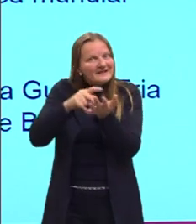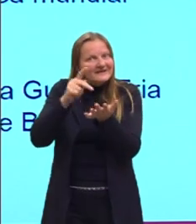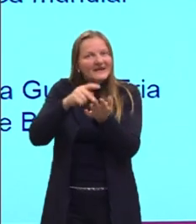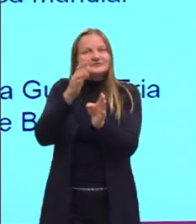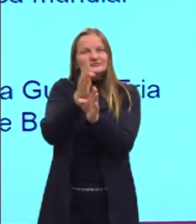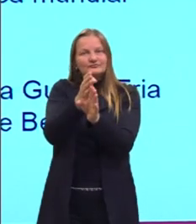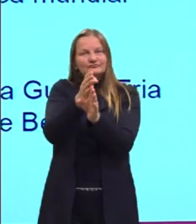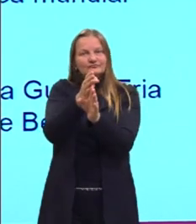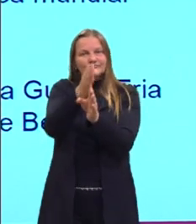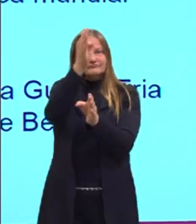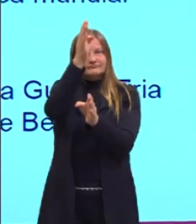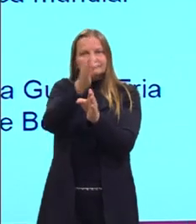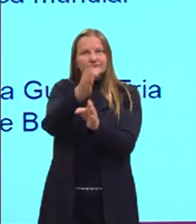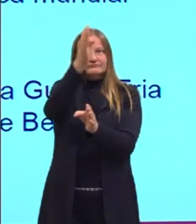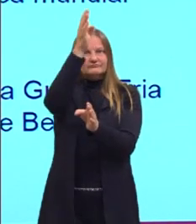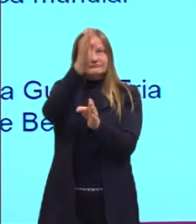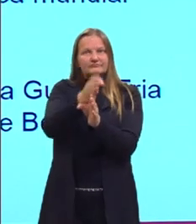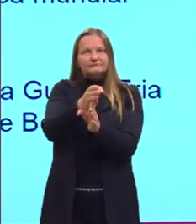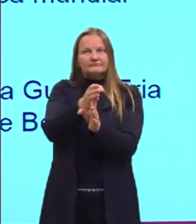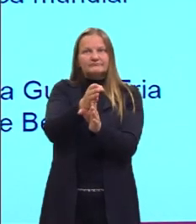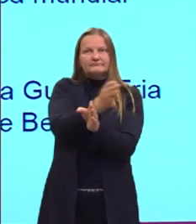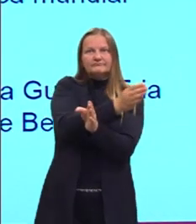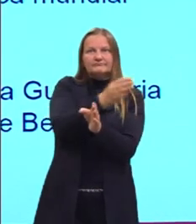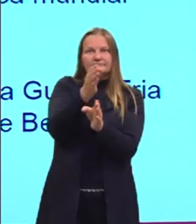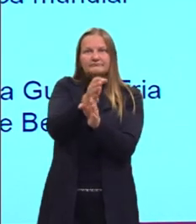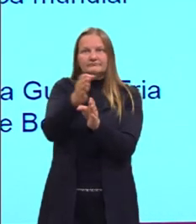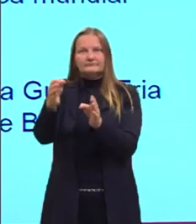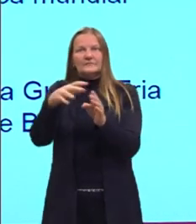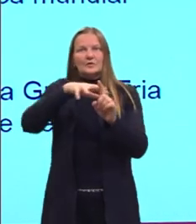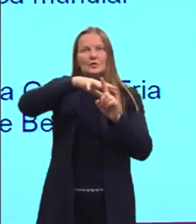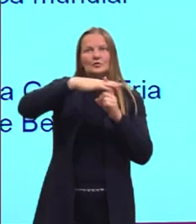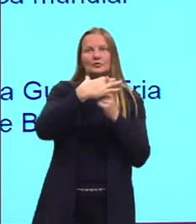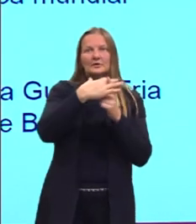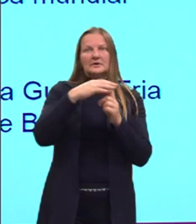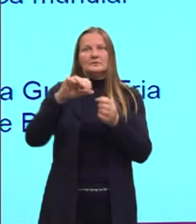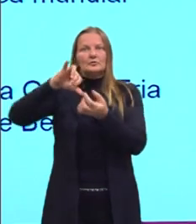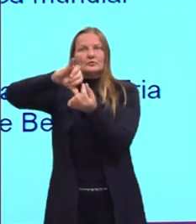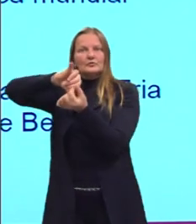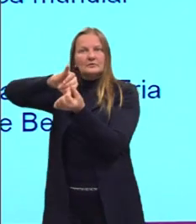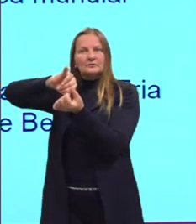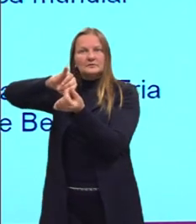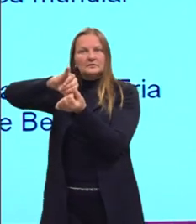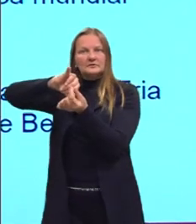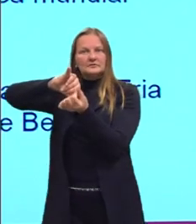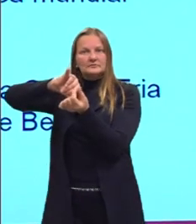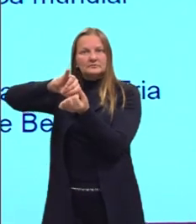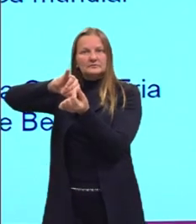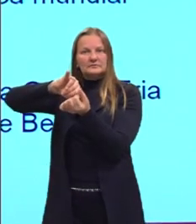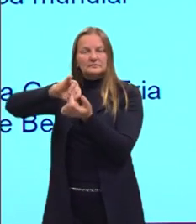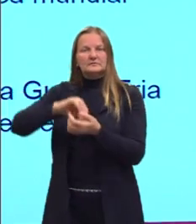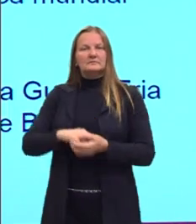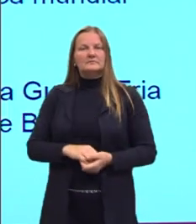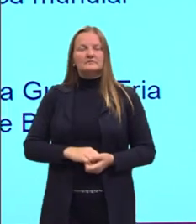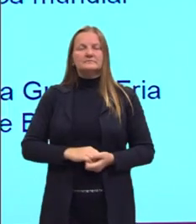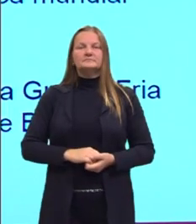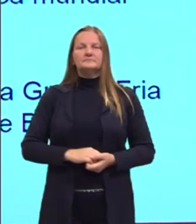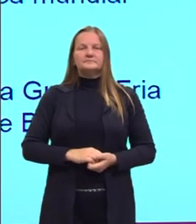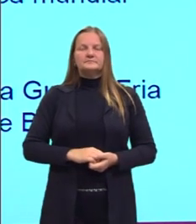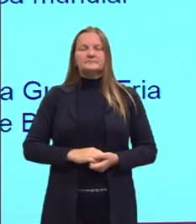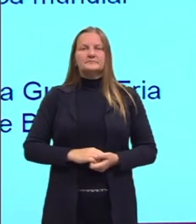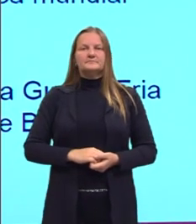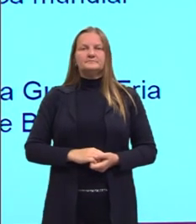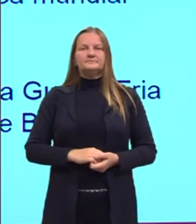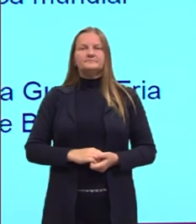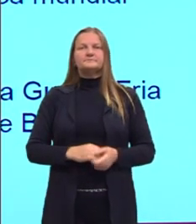bem bem direitinho né O que que é socialismo o quê que é a O que é capitalismo